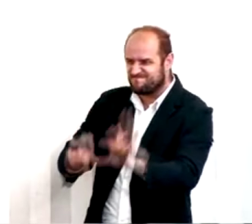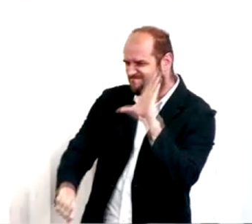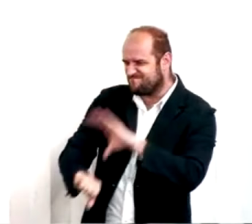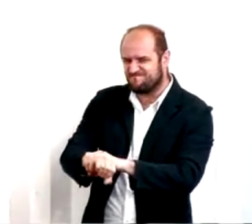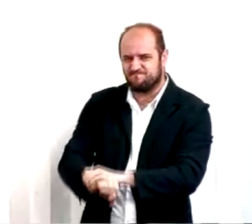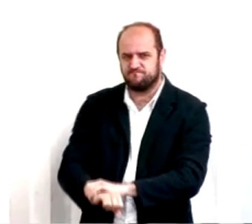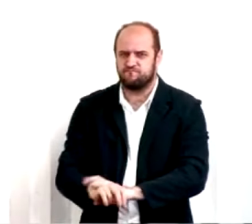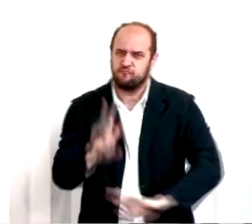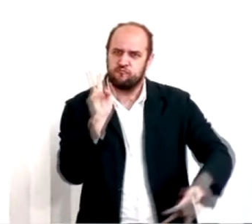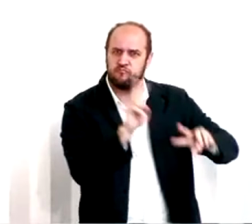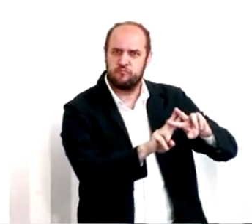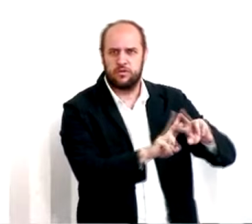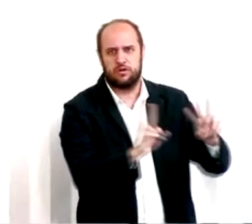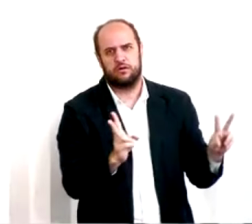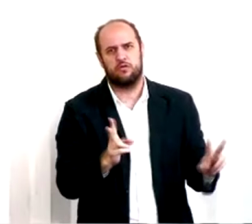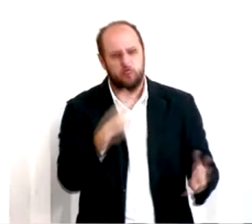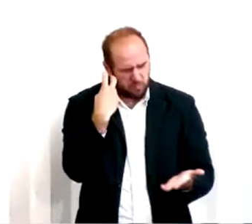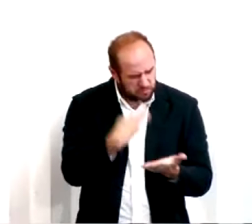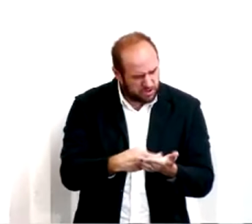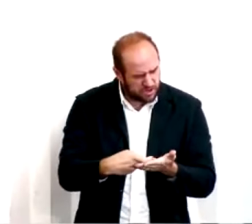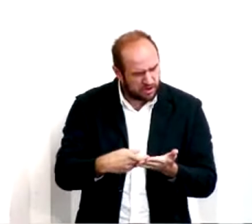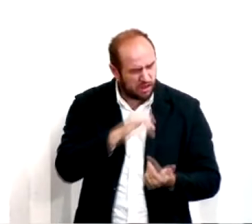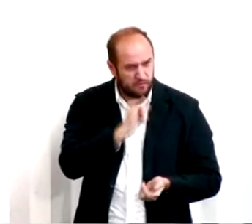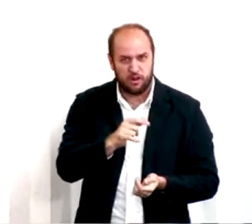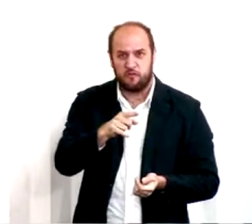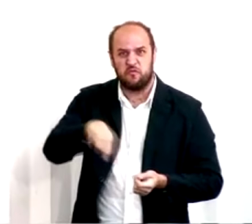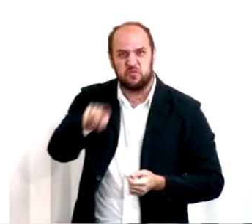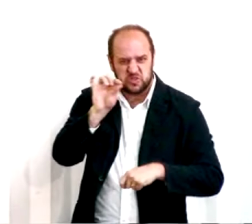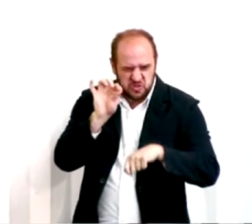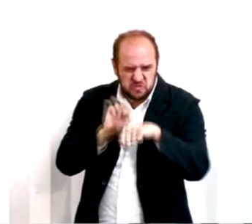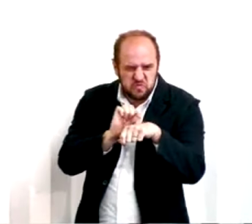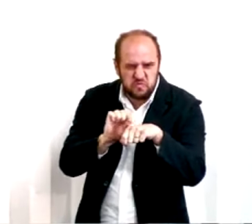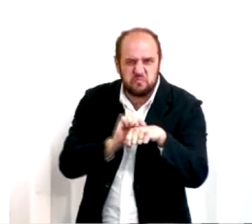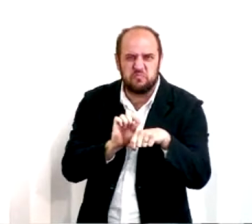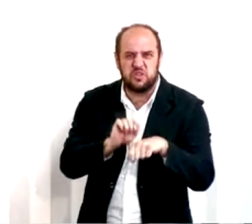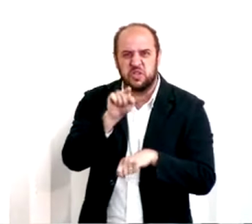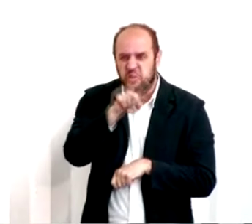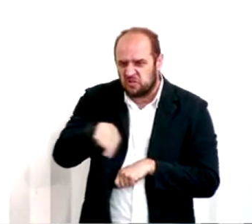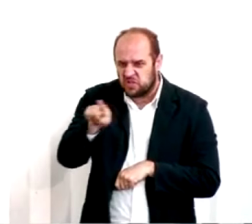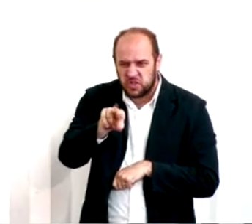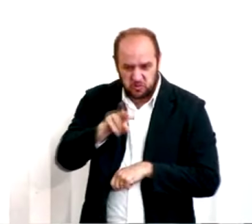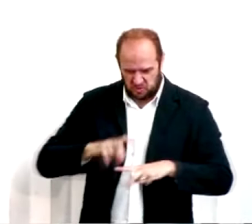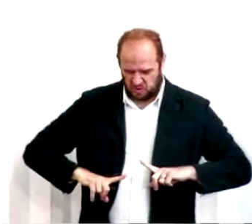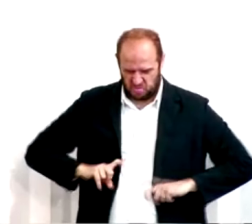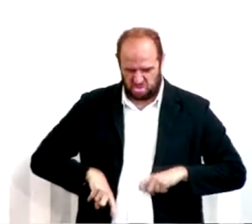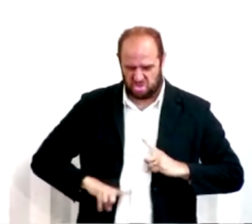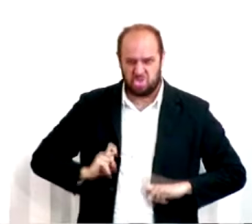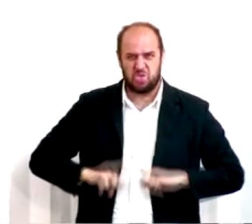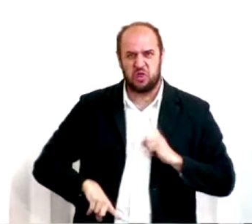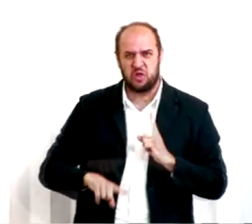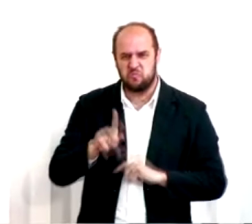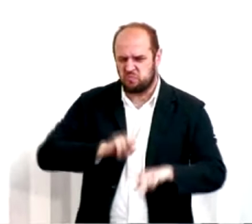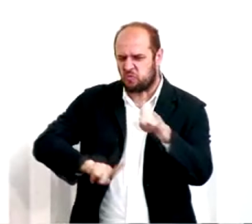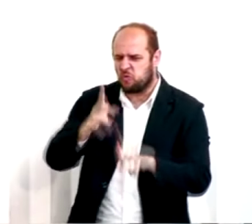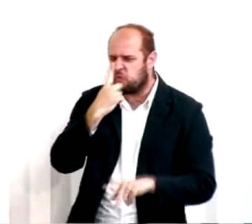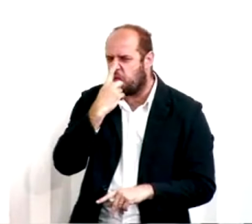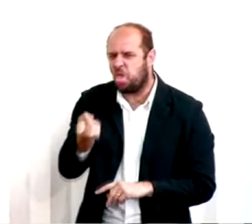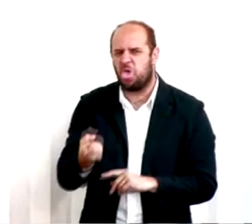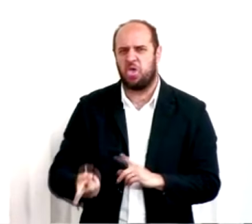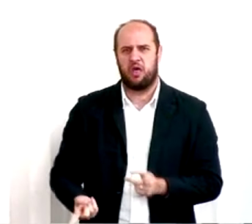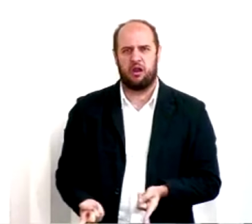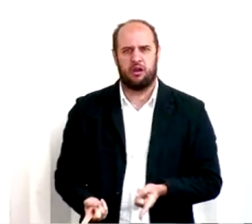e eles os humilhavam como dizendo vocês são aquelas formigas vocês são aquelas lombrigas vocês são aquele povo malcheiroso